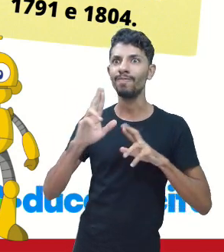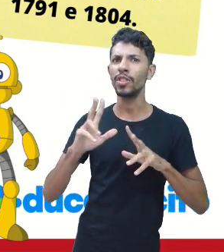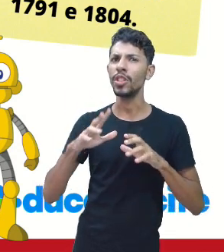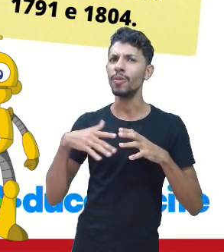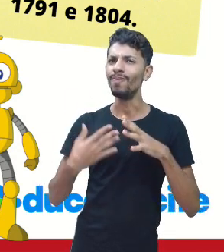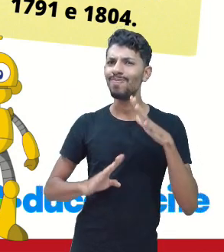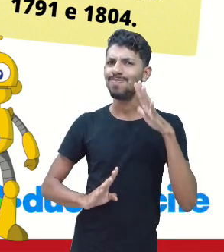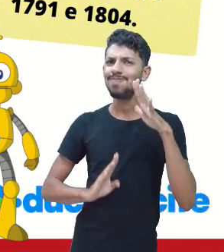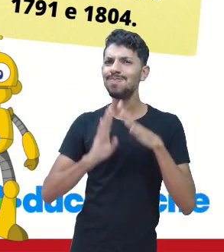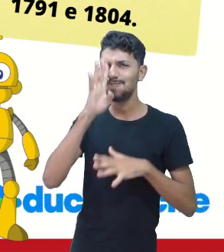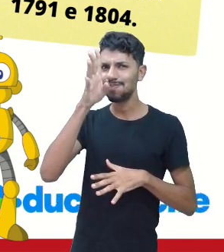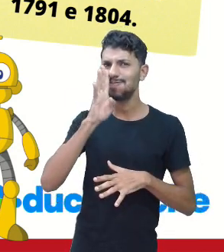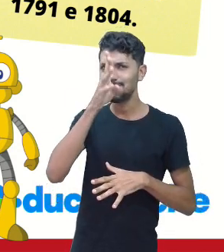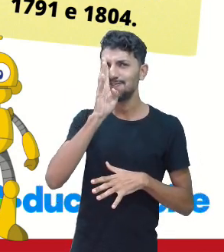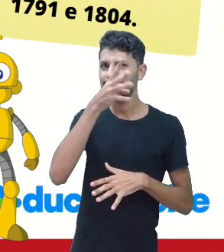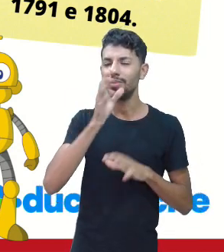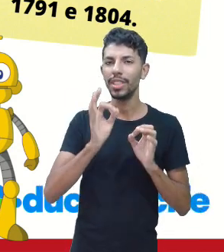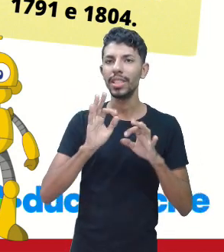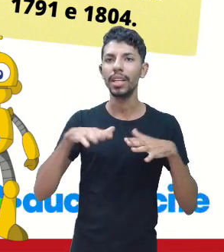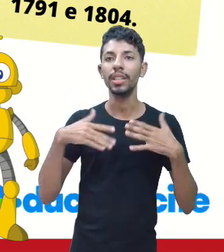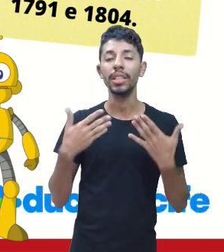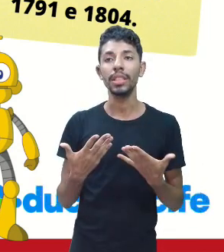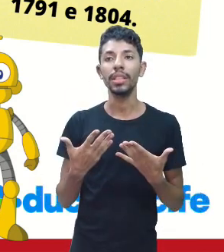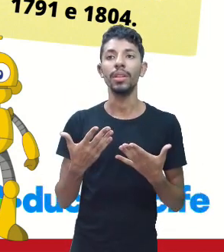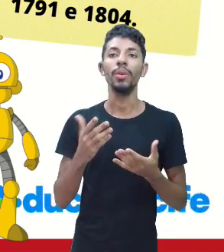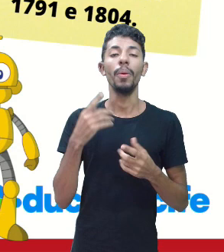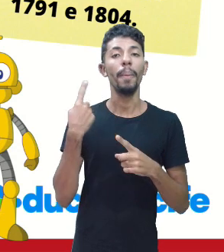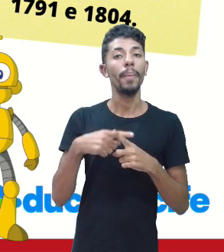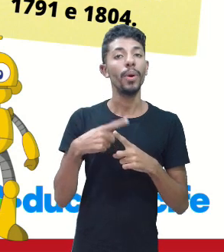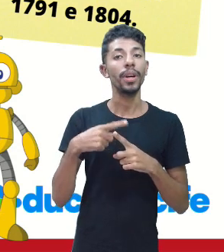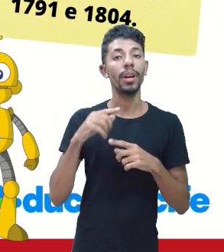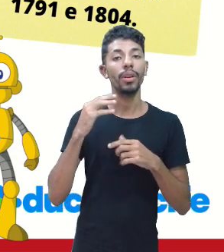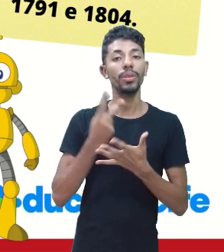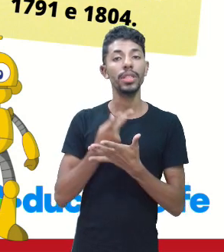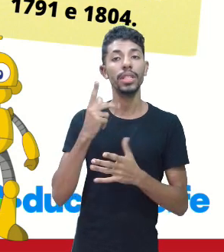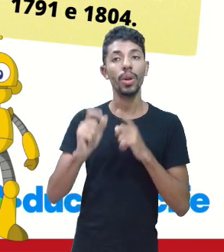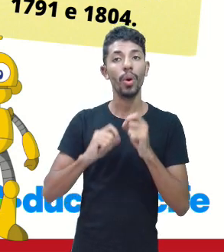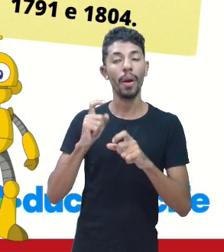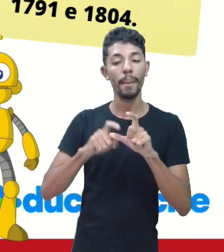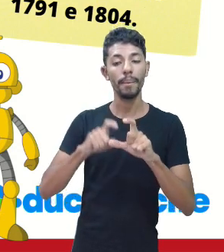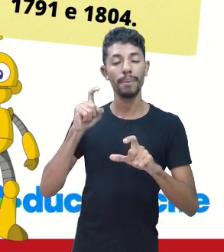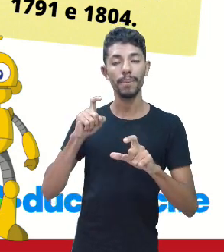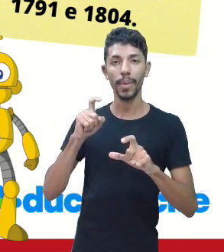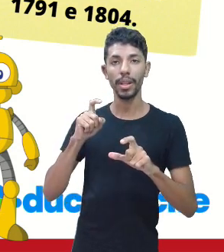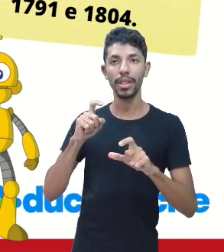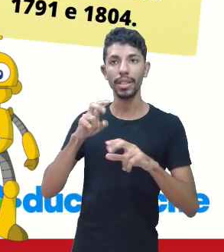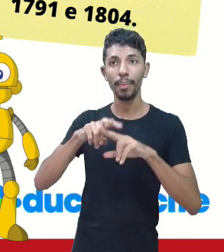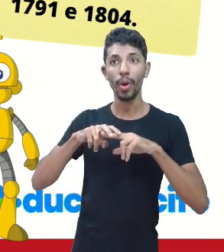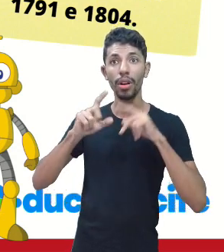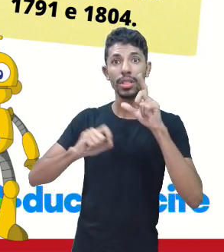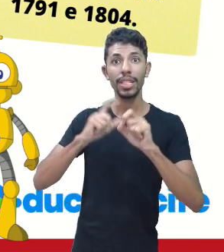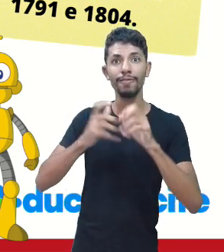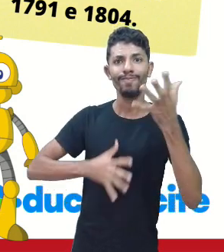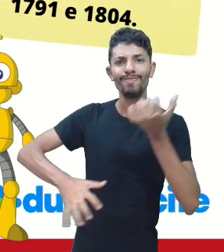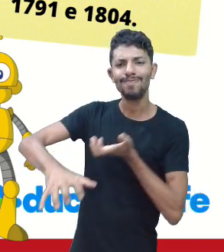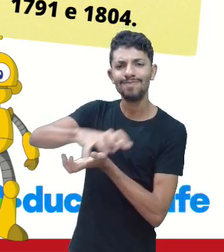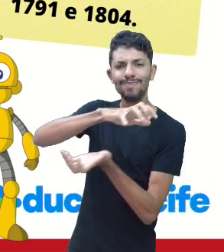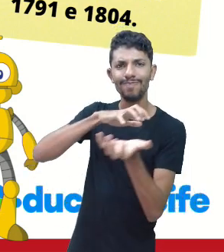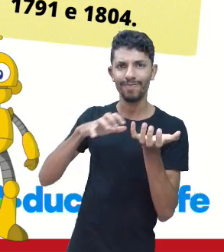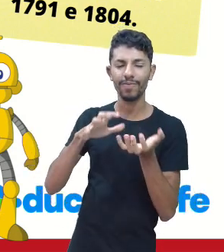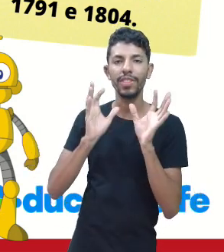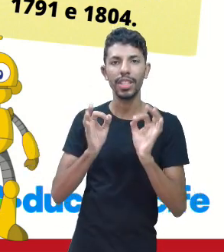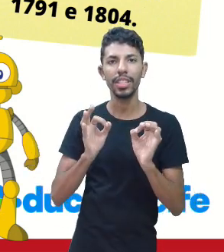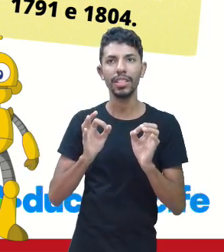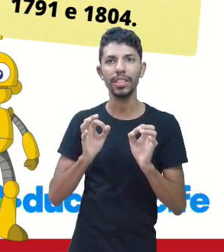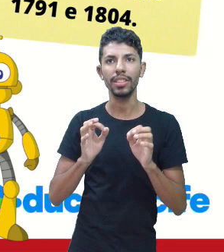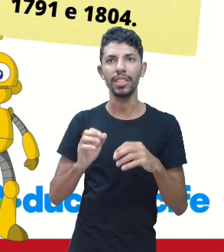né, da América, justamente porque foi um processo de independência que se deu através de uma revolta, de uma grande rebelião